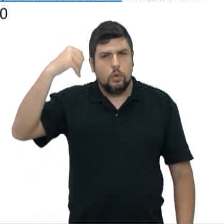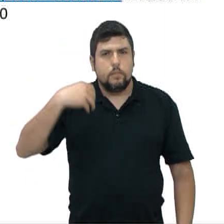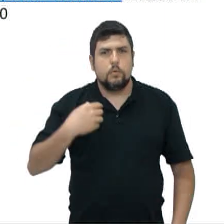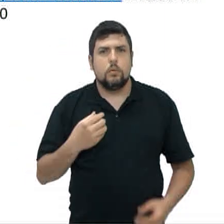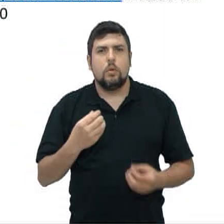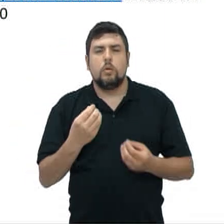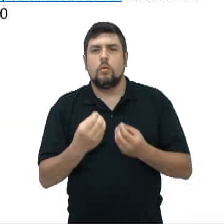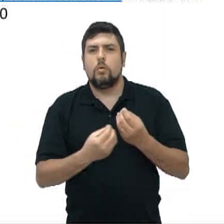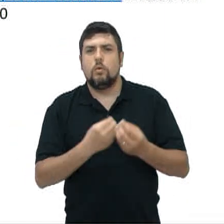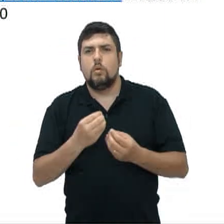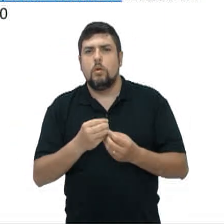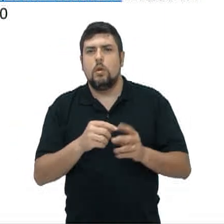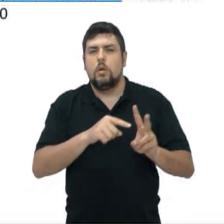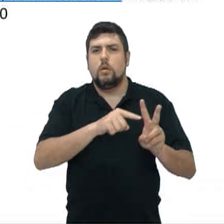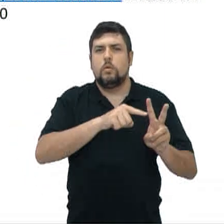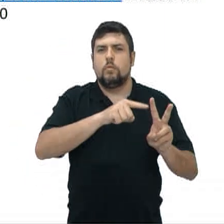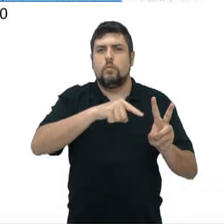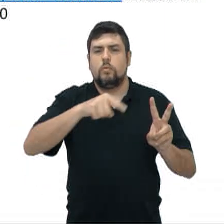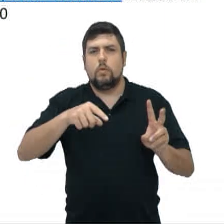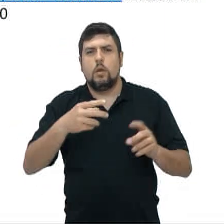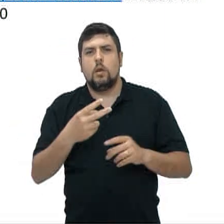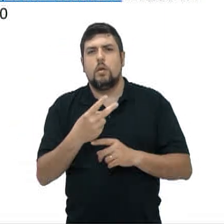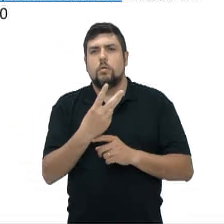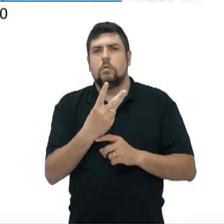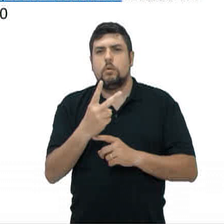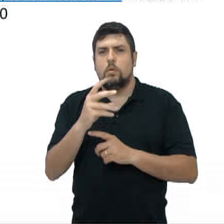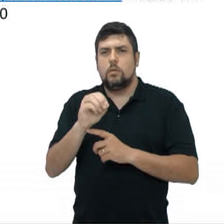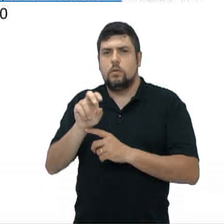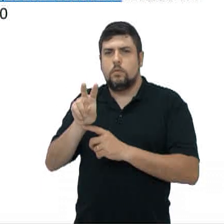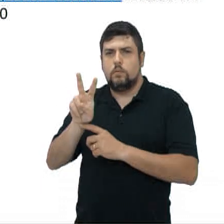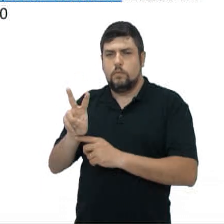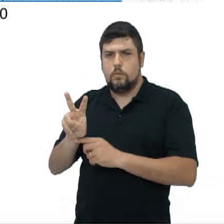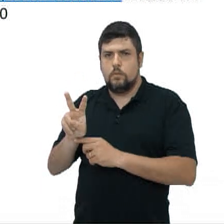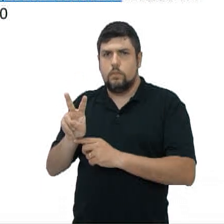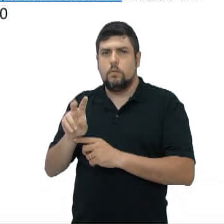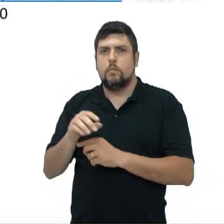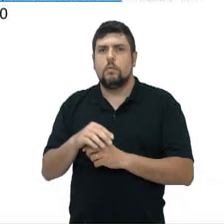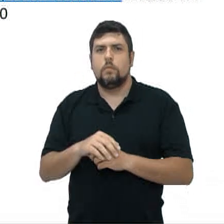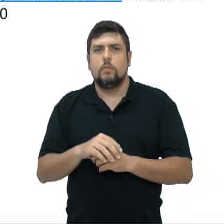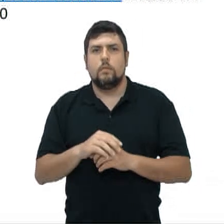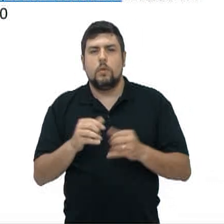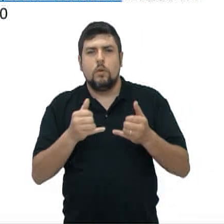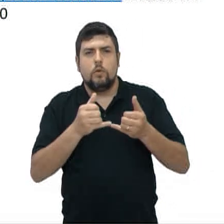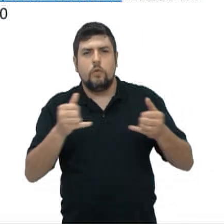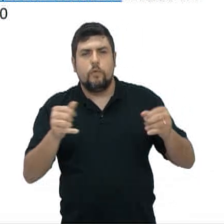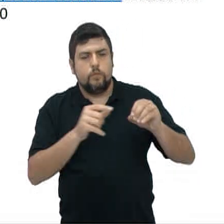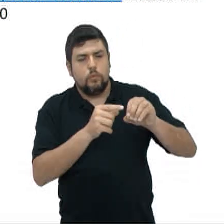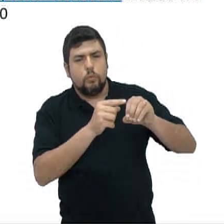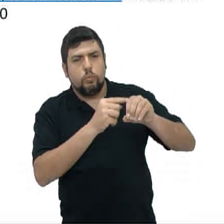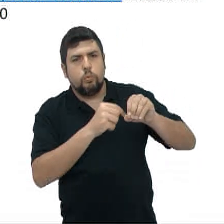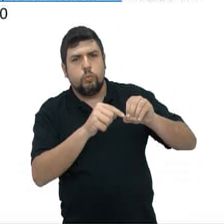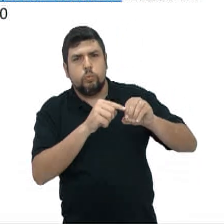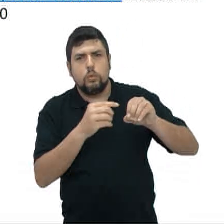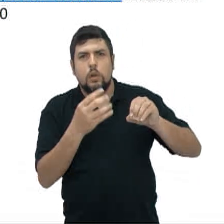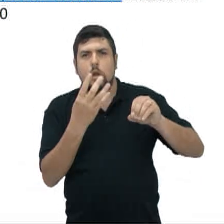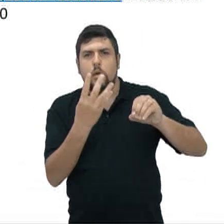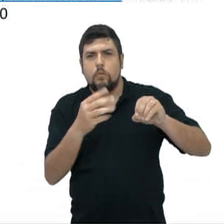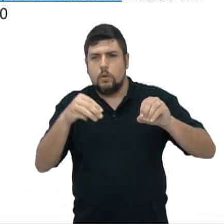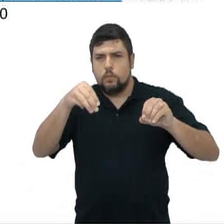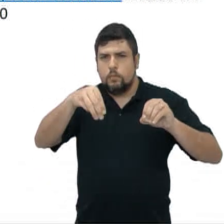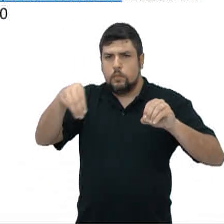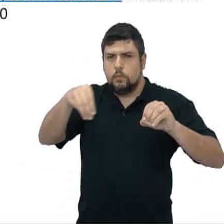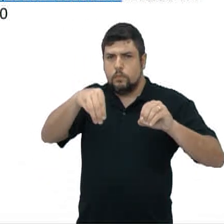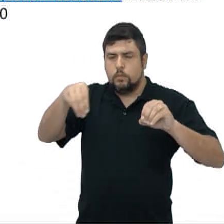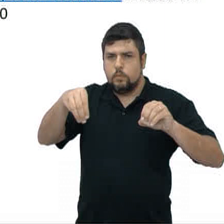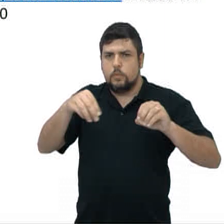de 220 volts, né? A fiação 4 milímetros de espessura e o